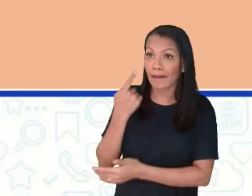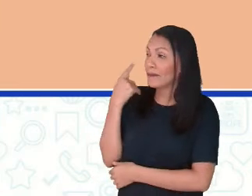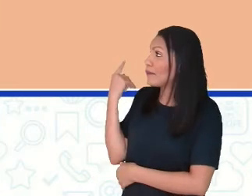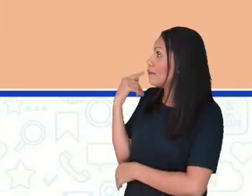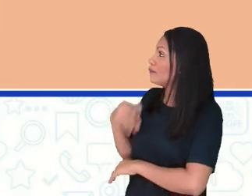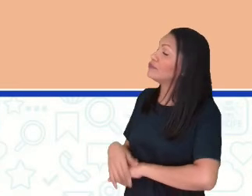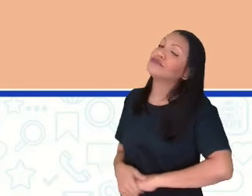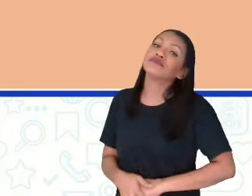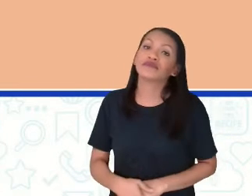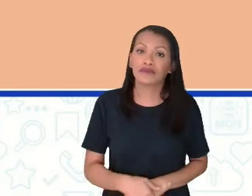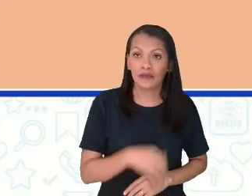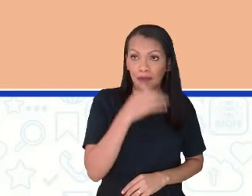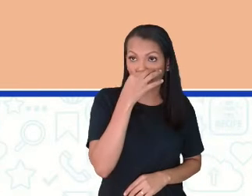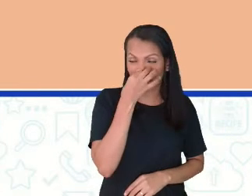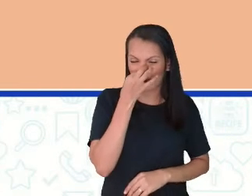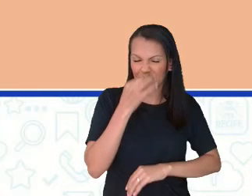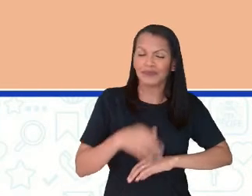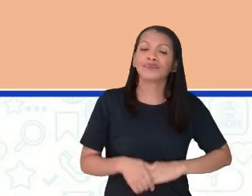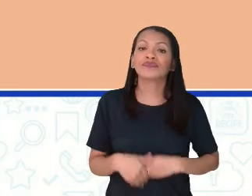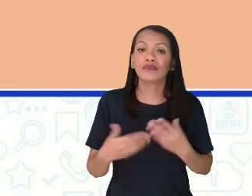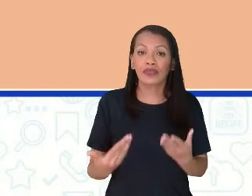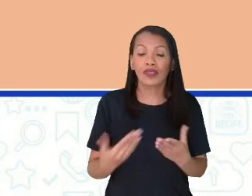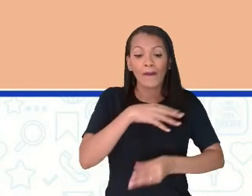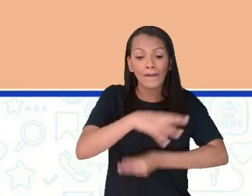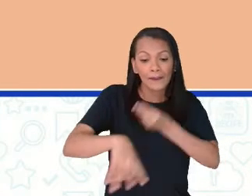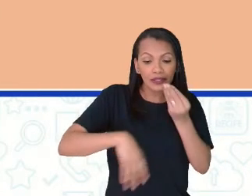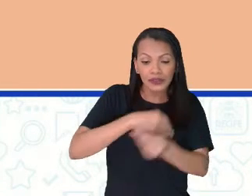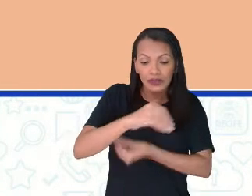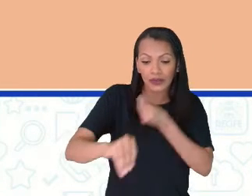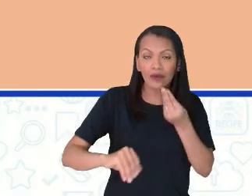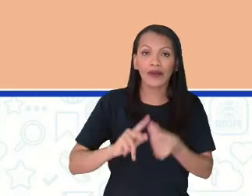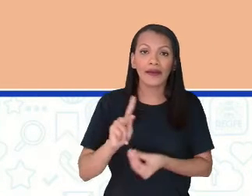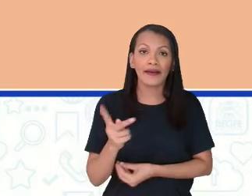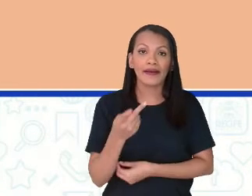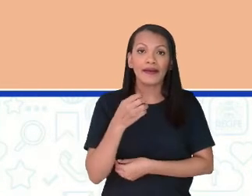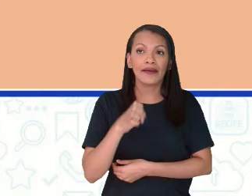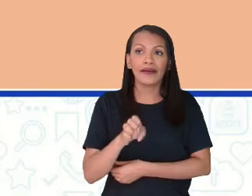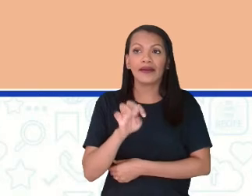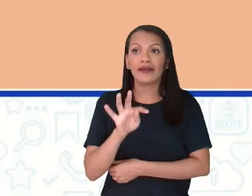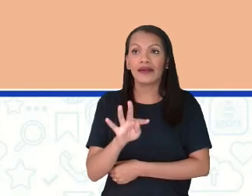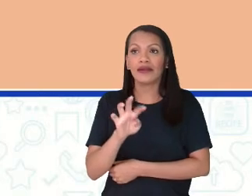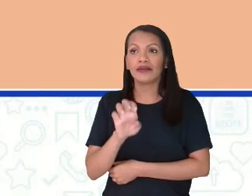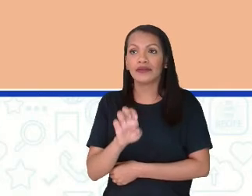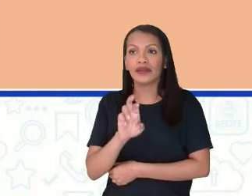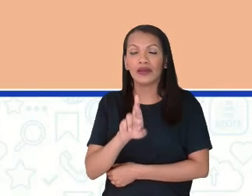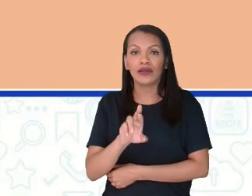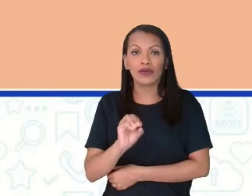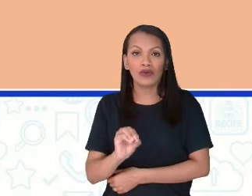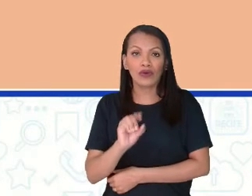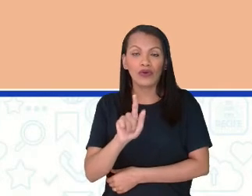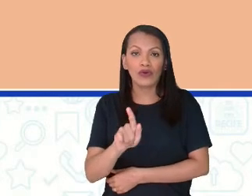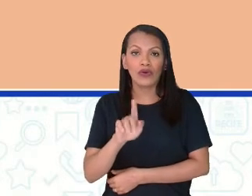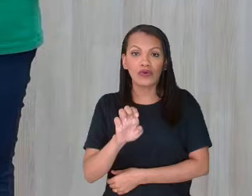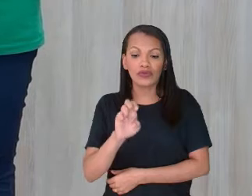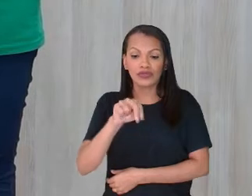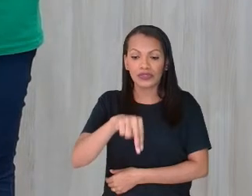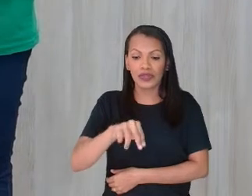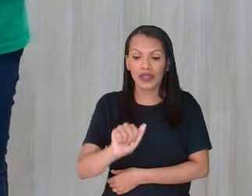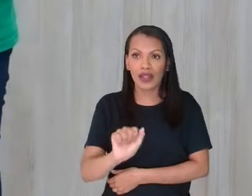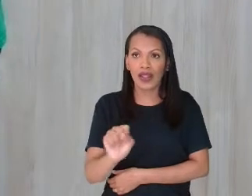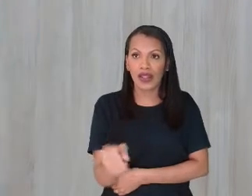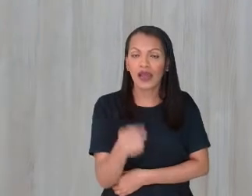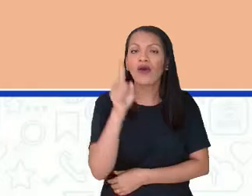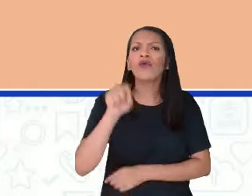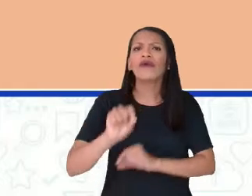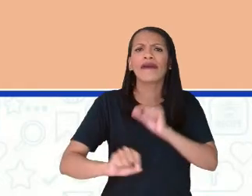misturas heterogêneas e separação, eu trouxe para vocês aqui um revendo, que é mistura é simplesmente a união de duas